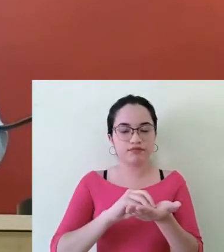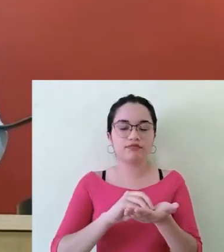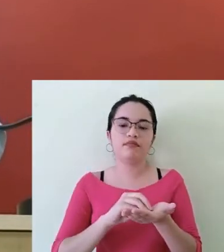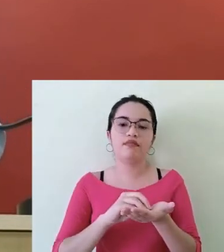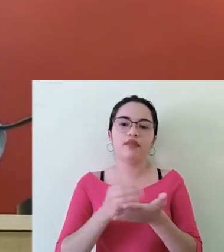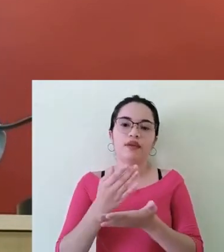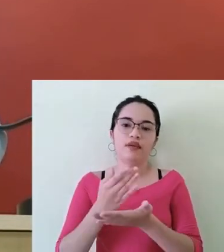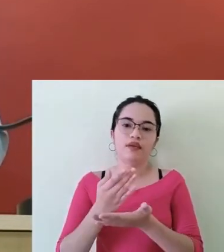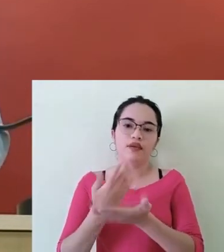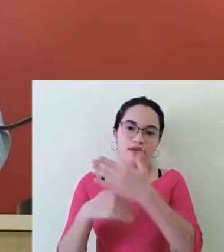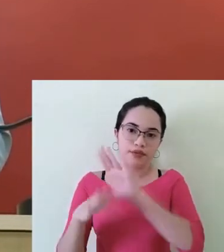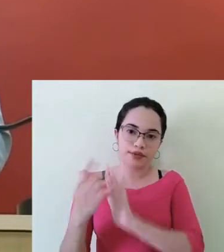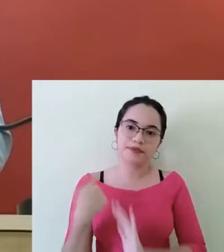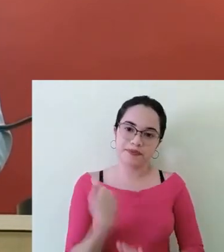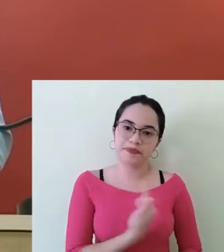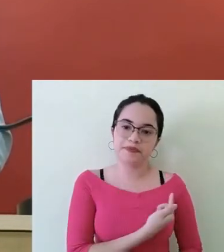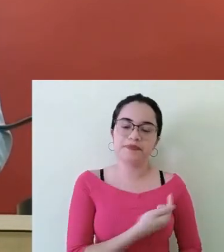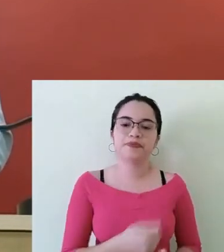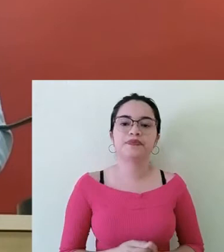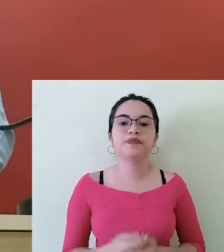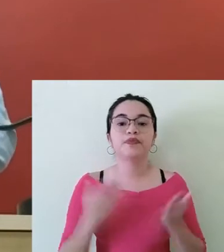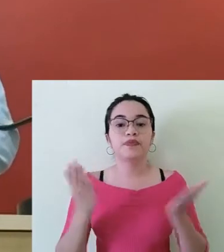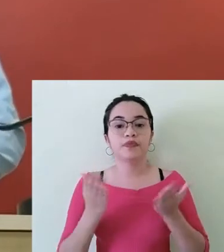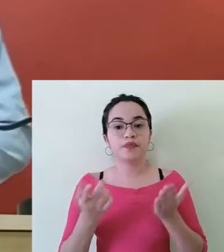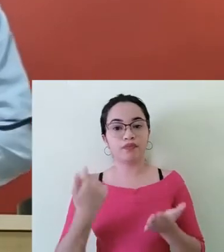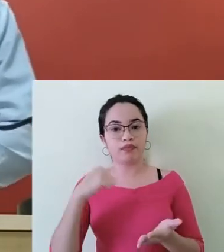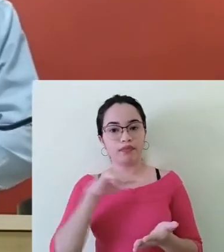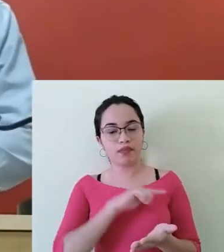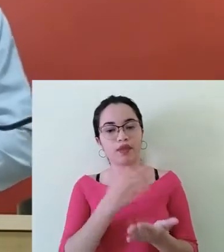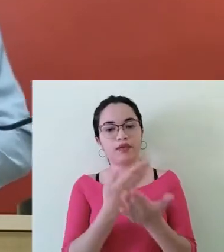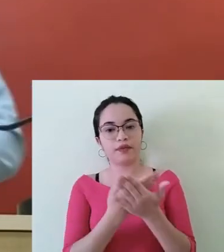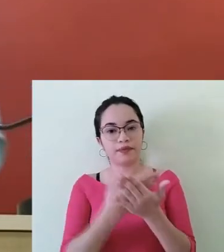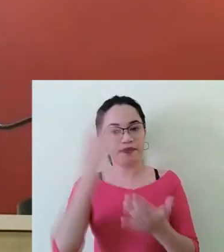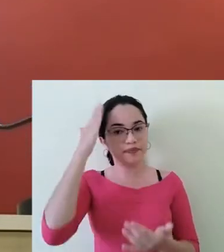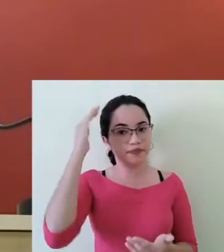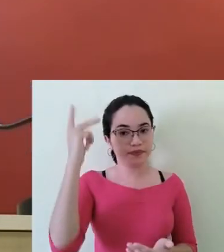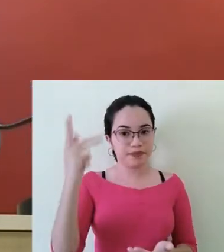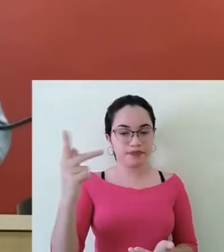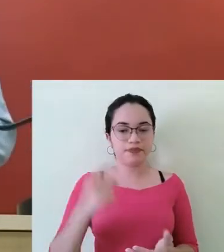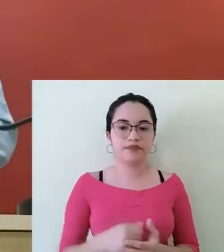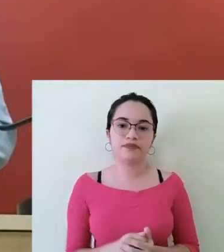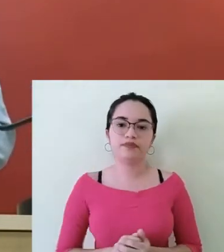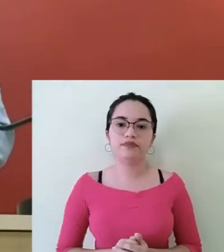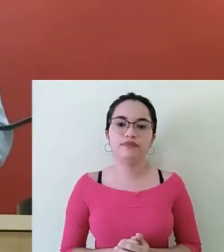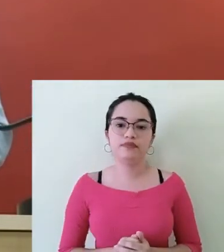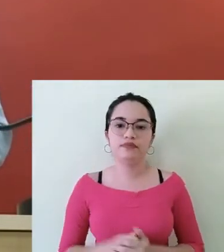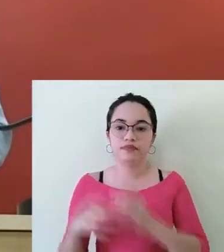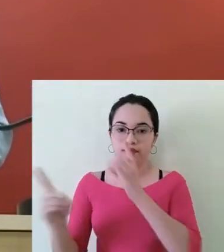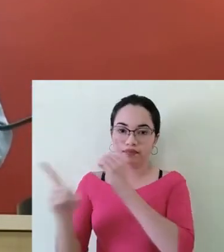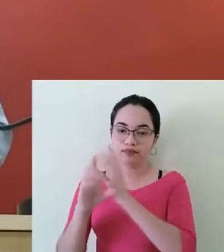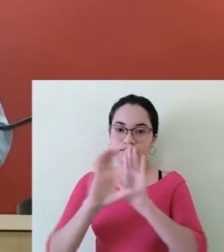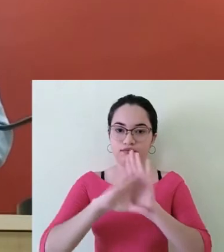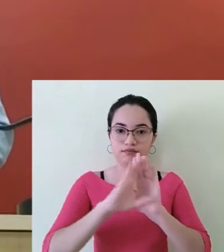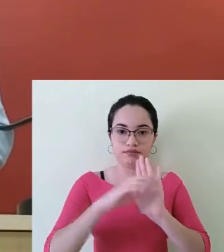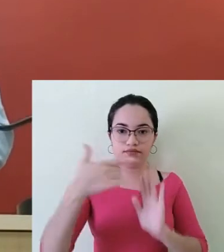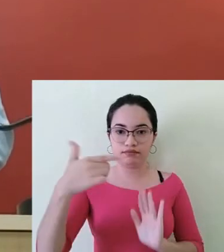colocando diante de nós. E hoje nós vamos meditar em um provérbio que se encontra